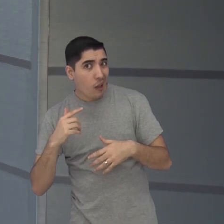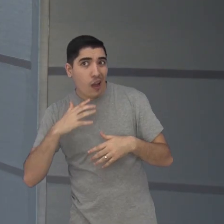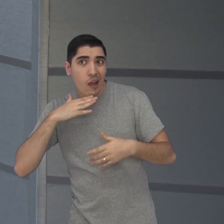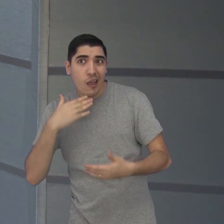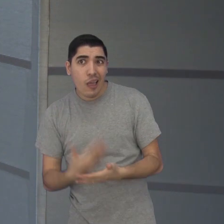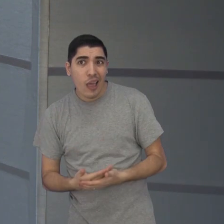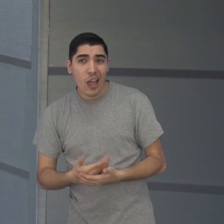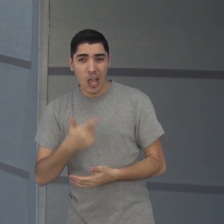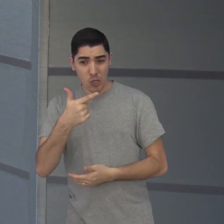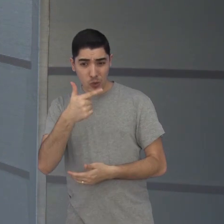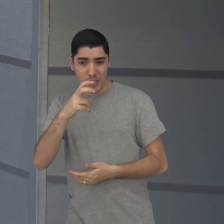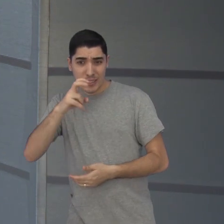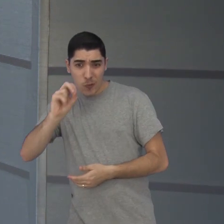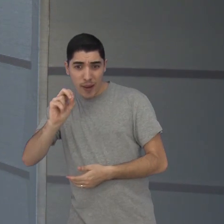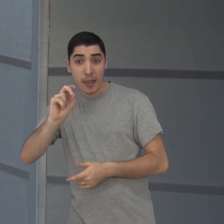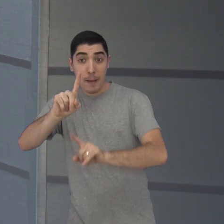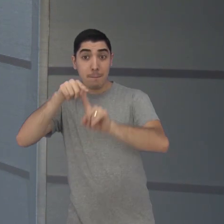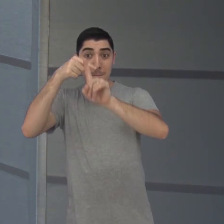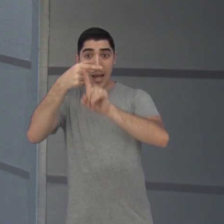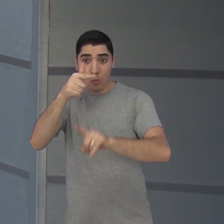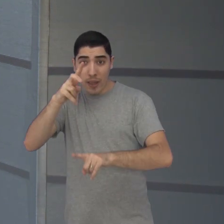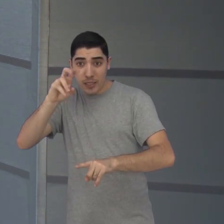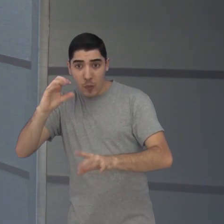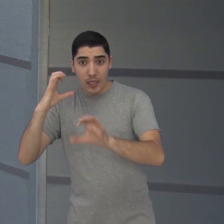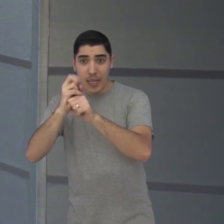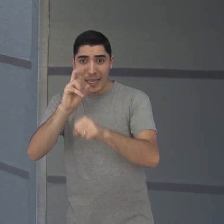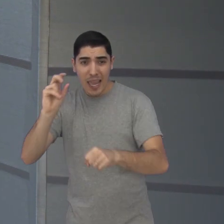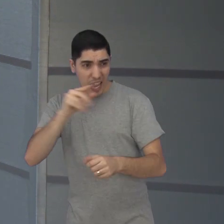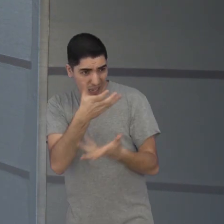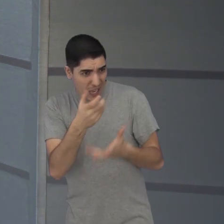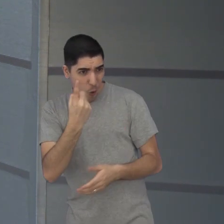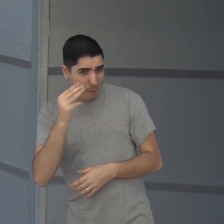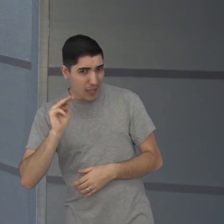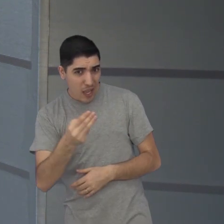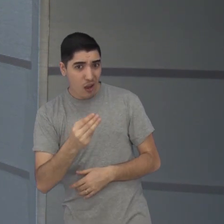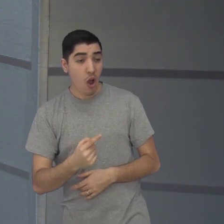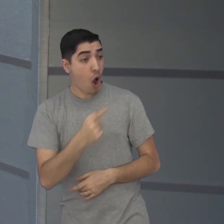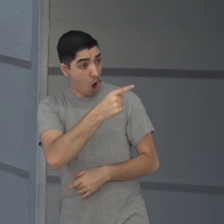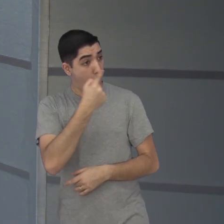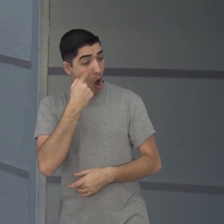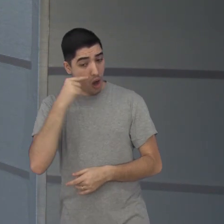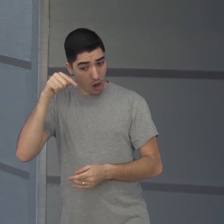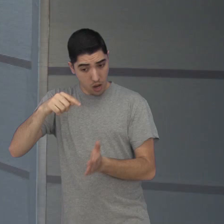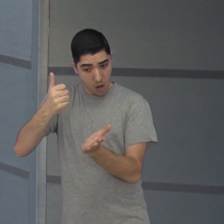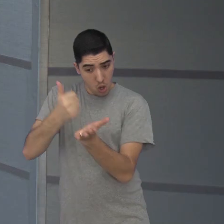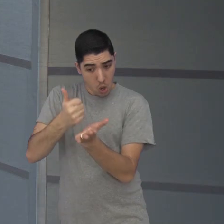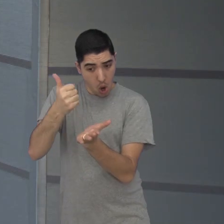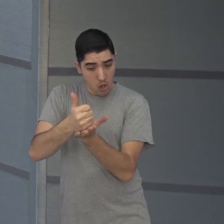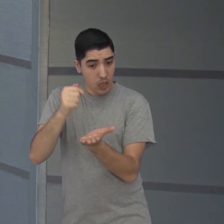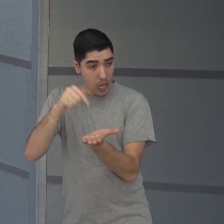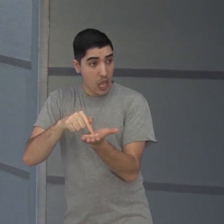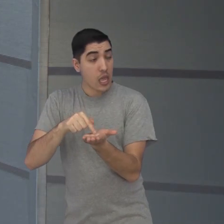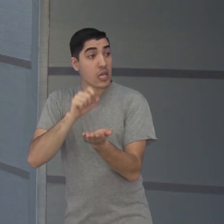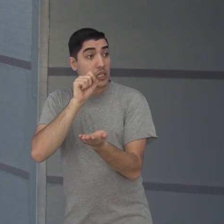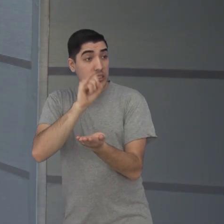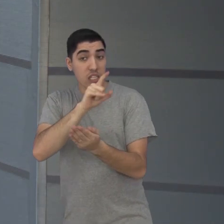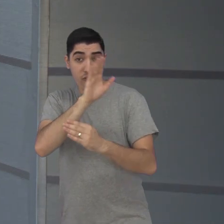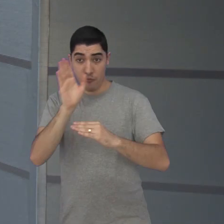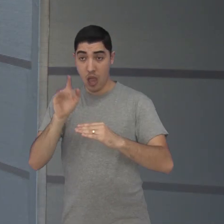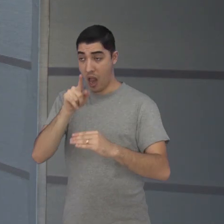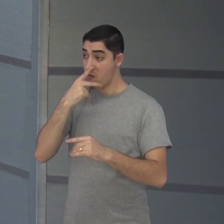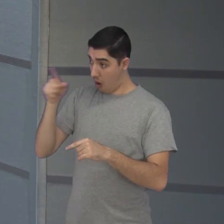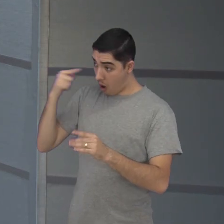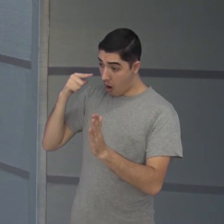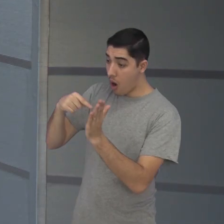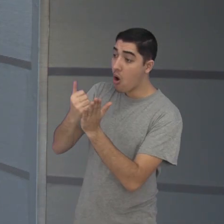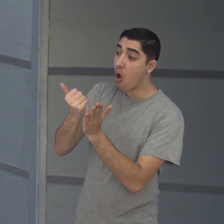era 250, aumentei, e o cara quer $1 milhão? Pô, mas é o seguinte, você vai bater no contrato aí, que aonde o filme do Mazzaropi for